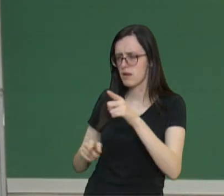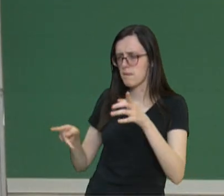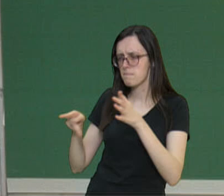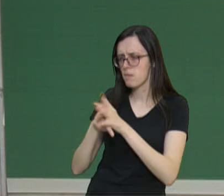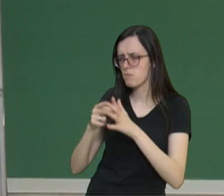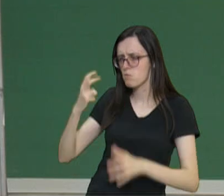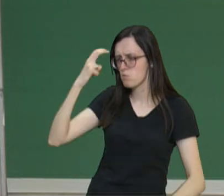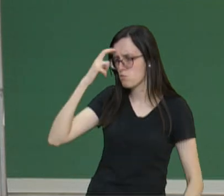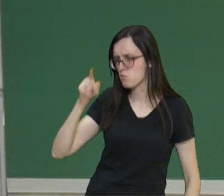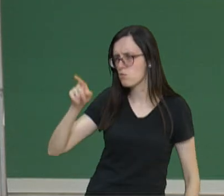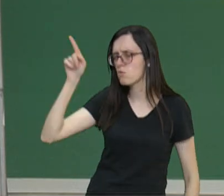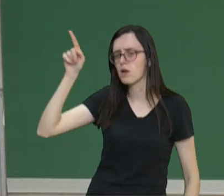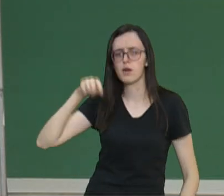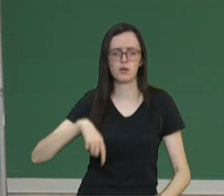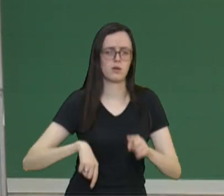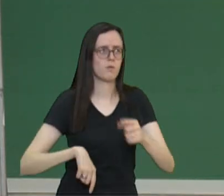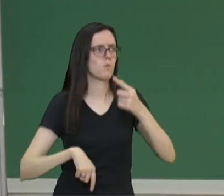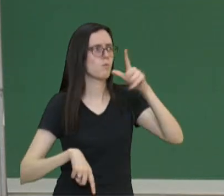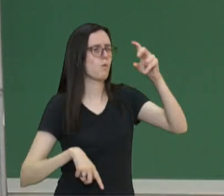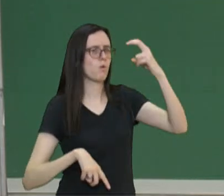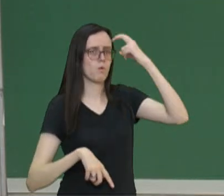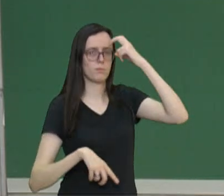isso é específico de outra cultura, né?